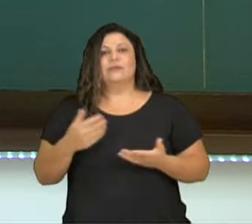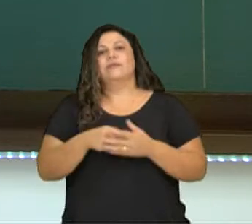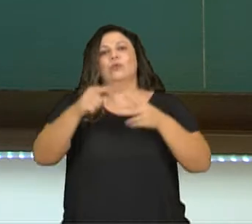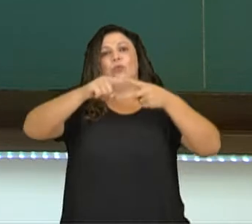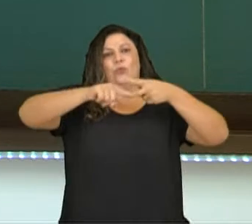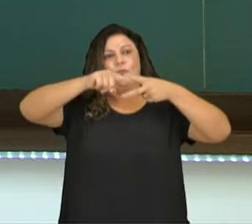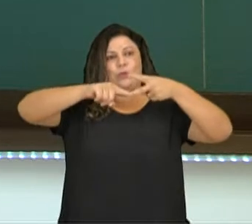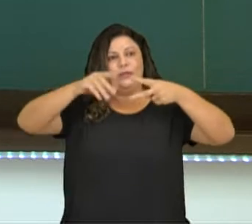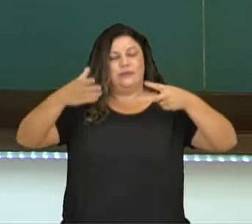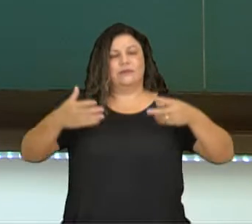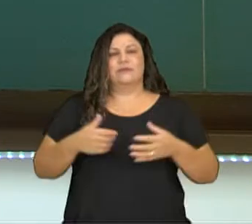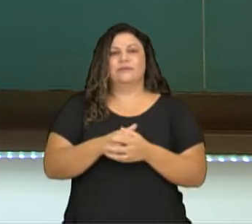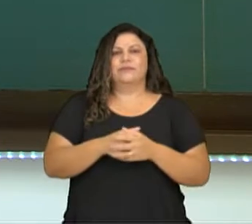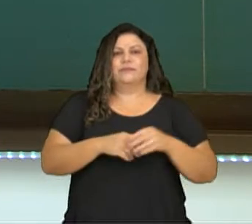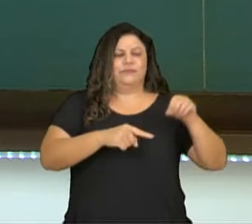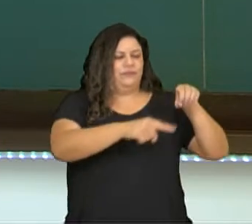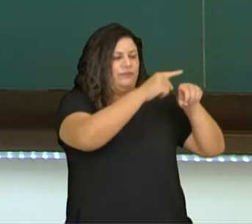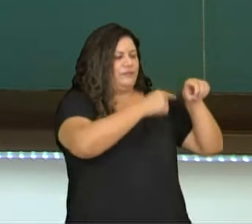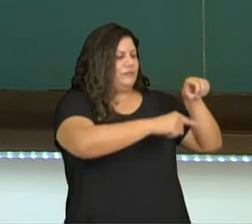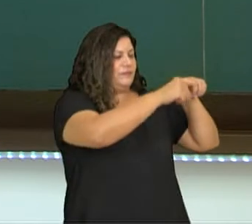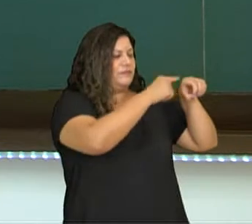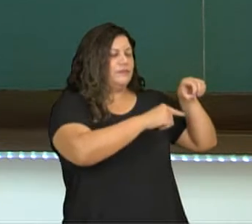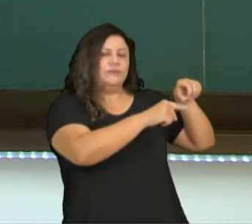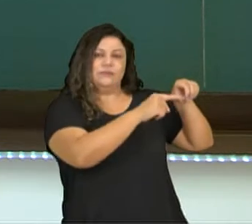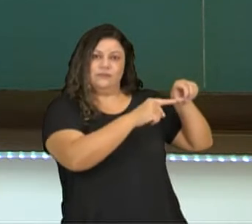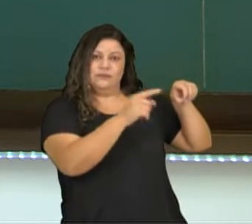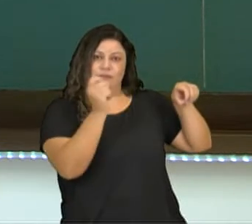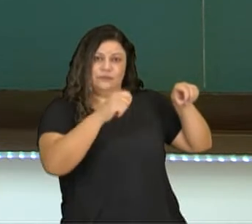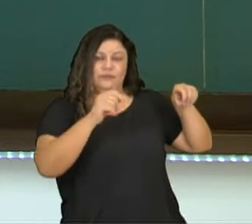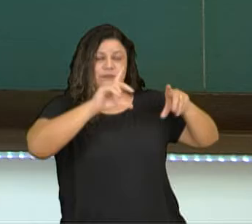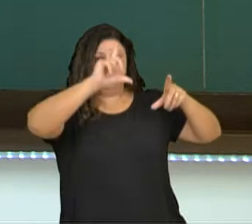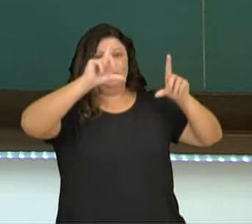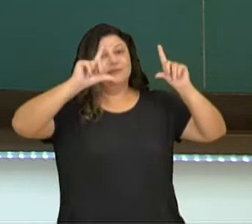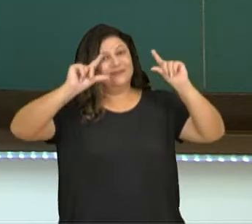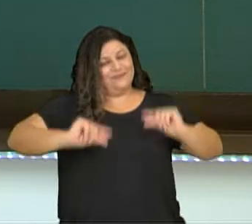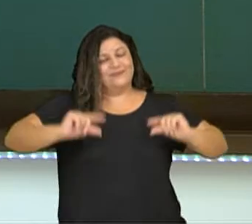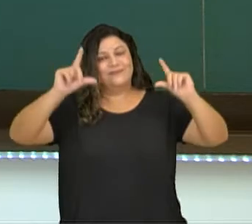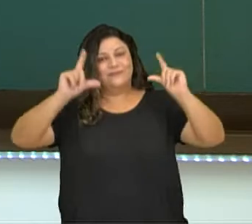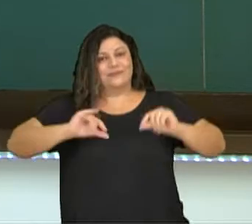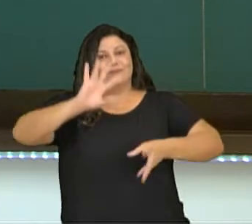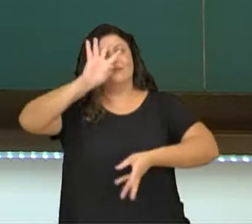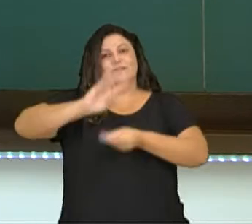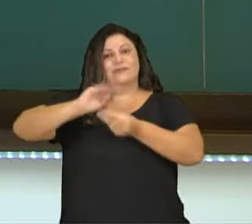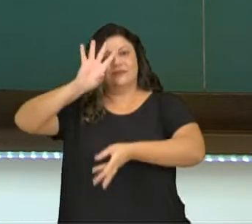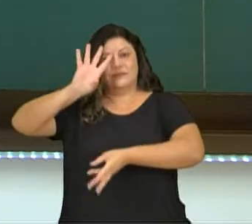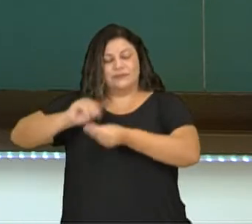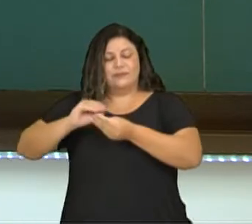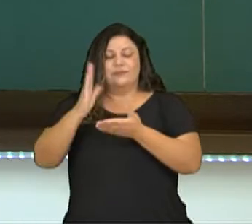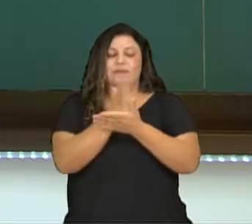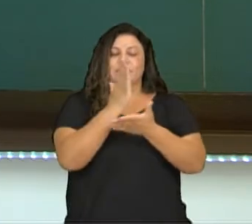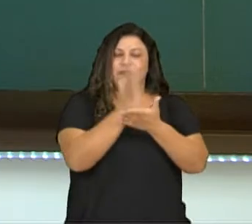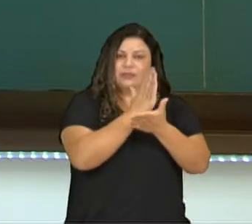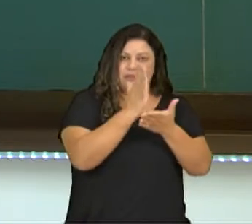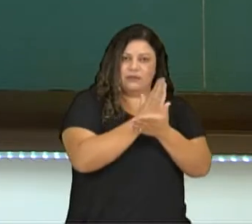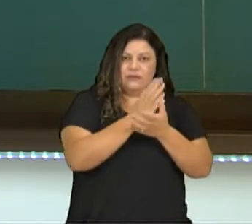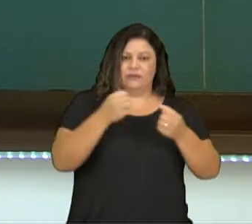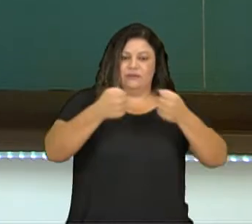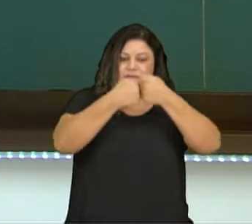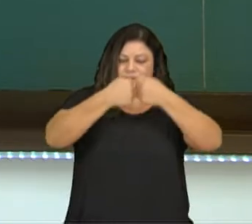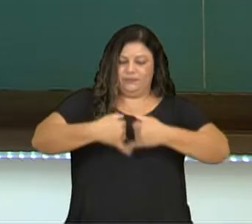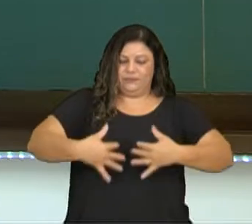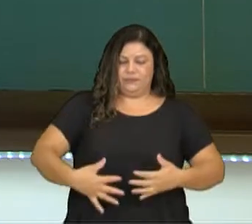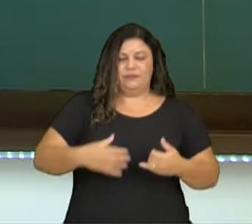reduções em uma circunferência. Para exemplificar, para que você possa ter no seu caderno, não tenha que fazer a figura de